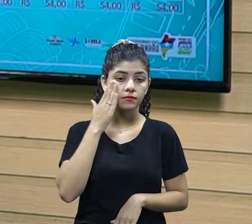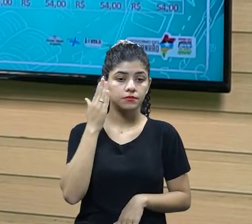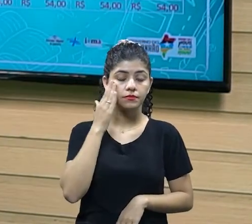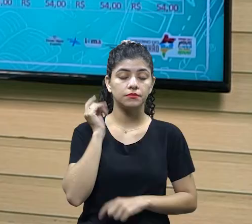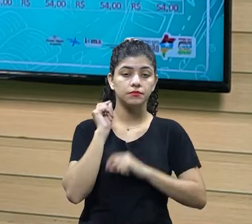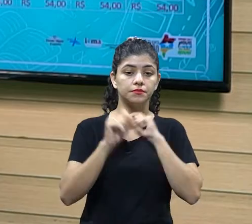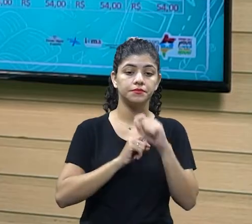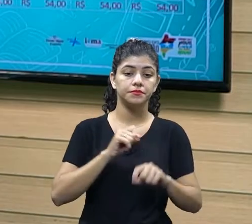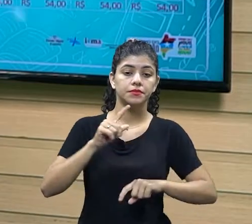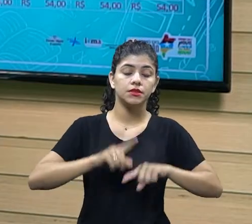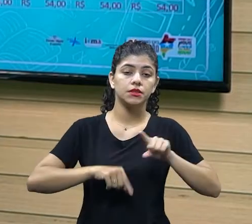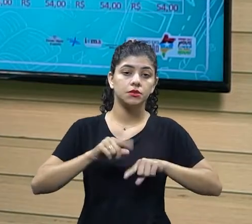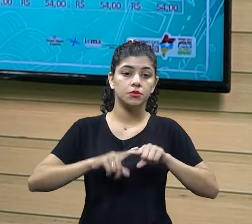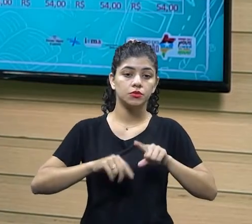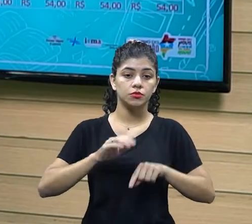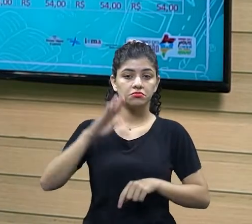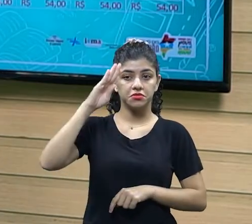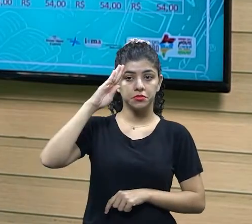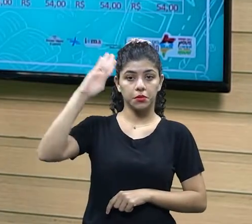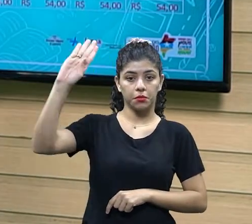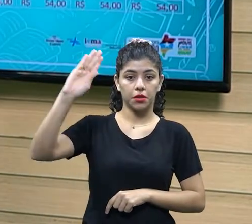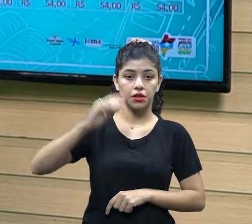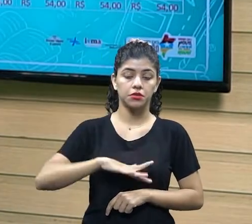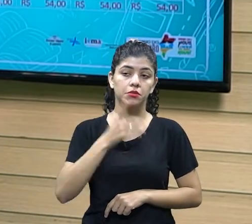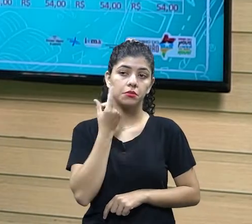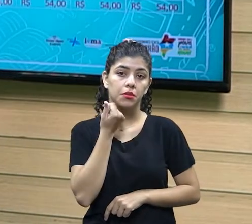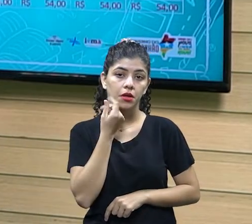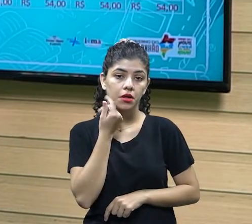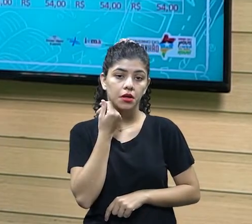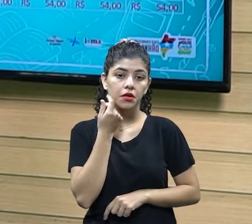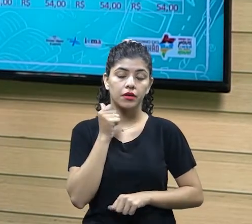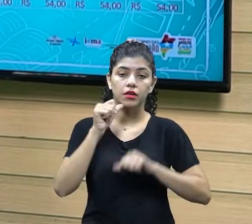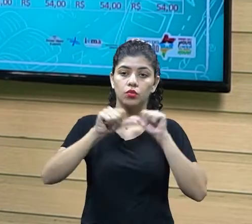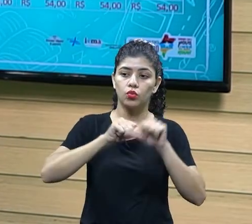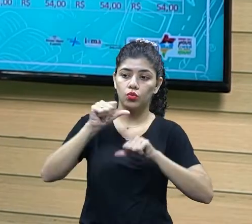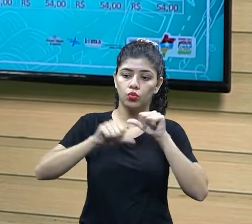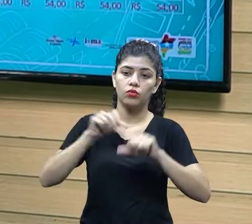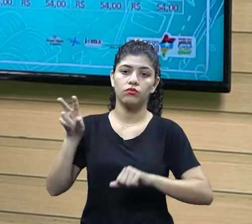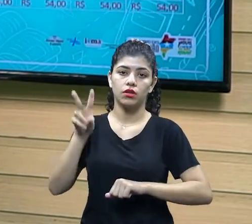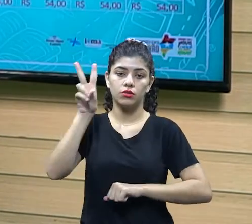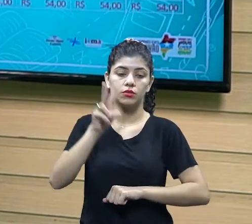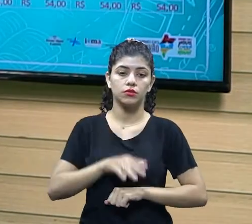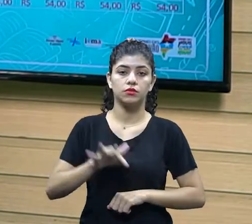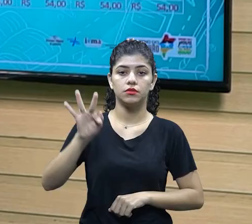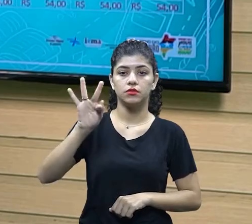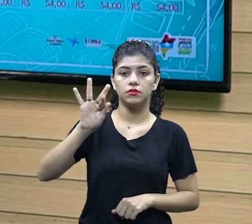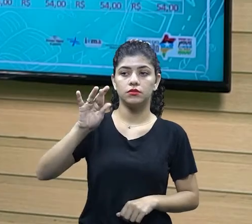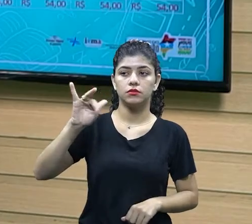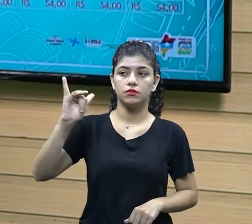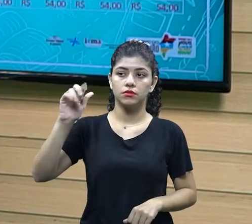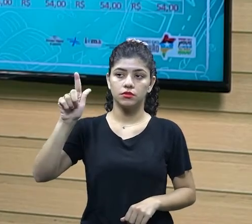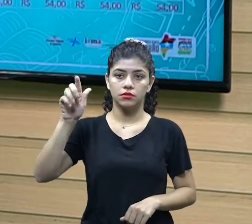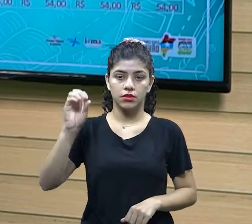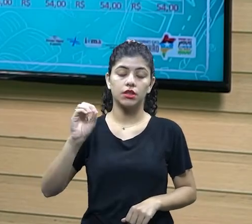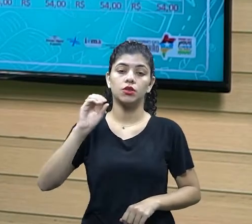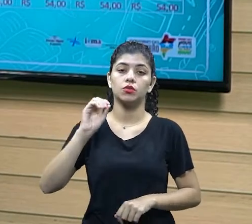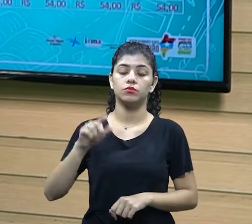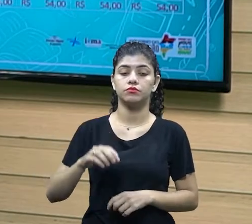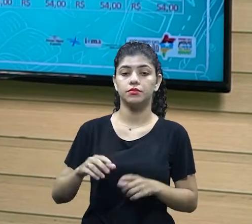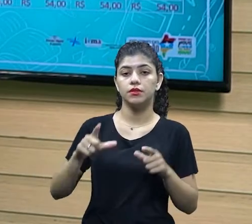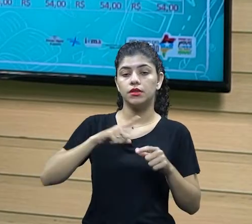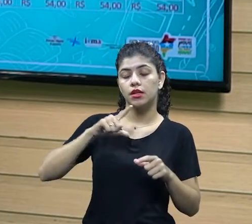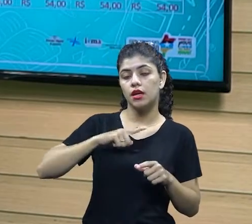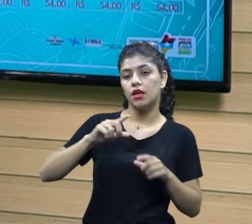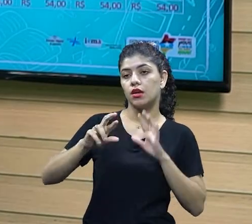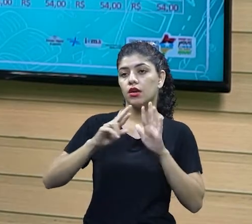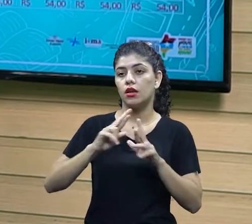esses produtos, principalmente da área de panificação, eles sofrem muita oscilação. O trigo, ele tem lastro no dólar. Então o